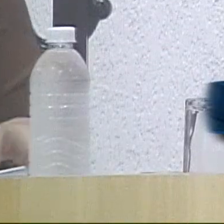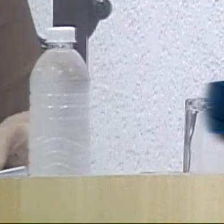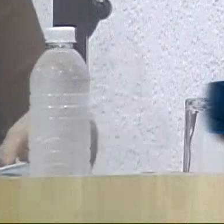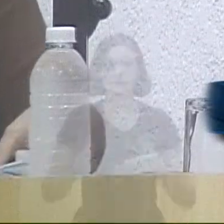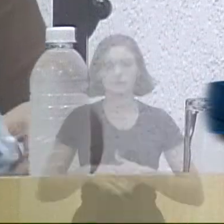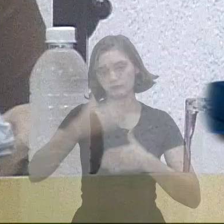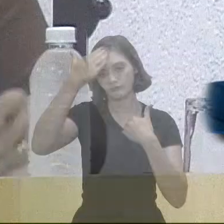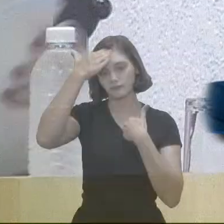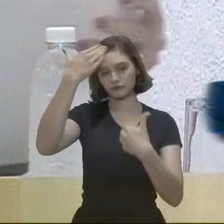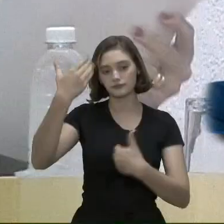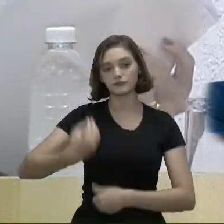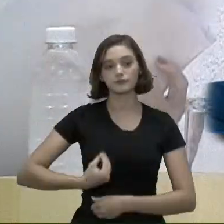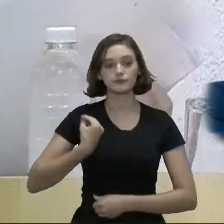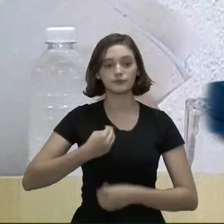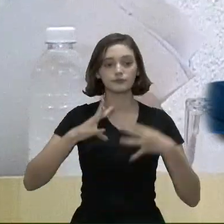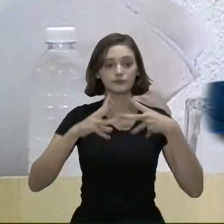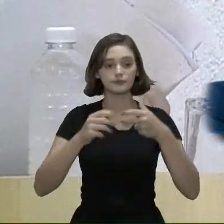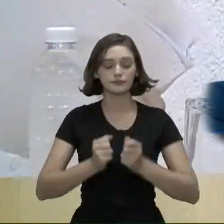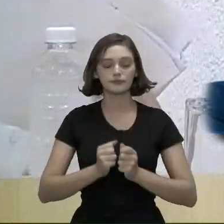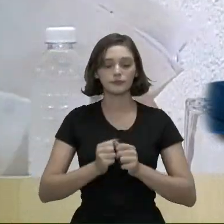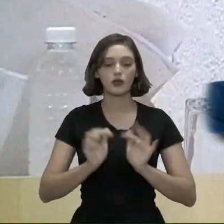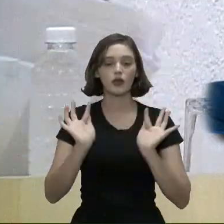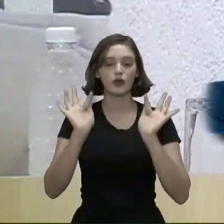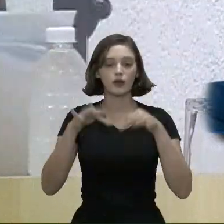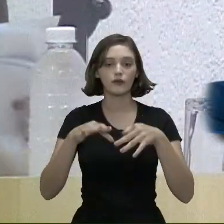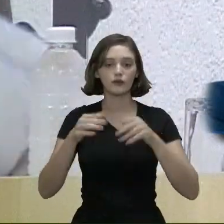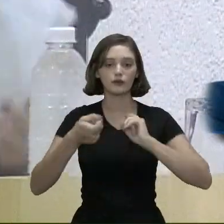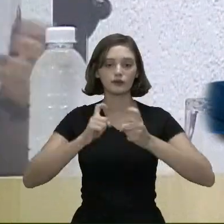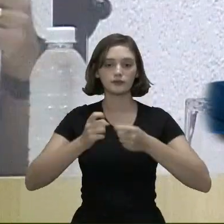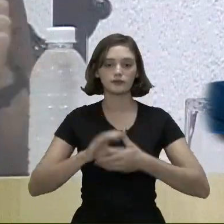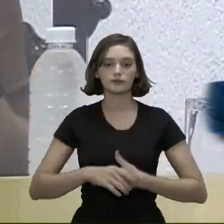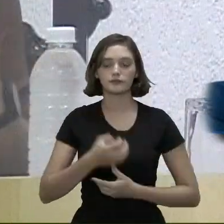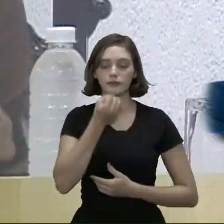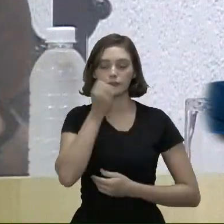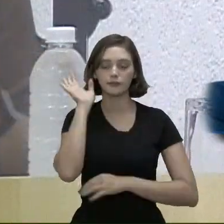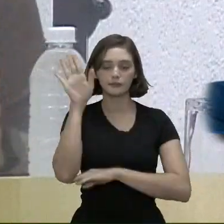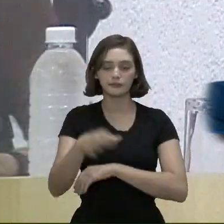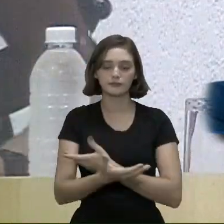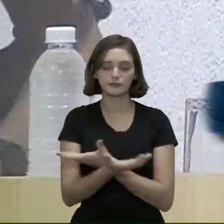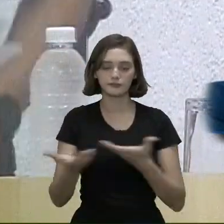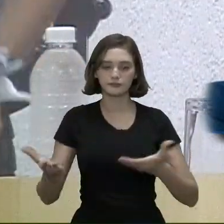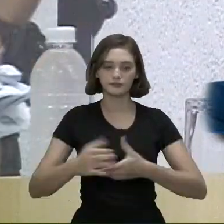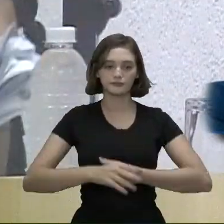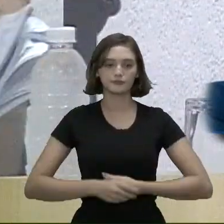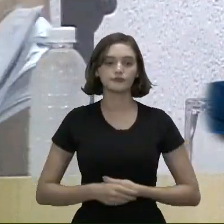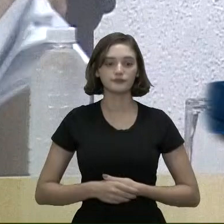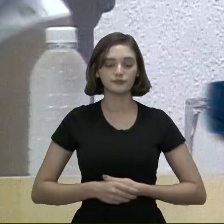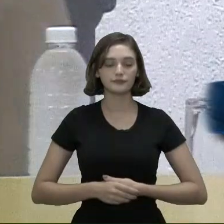agradeço a presença de todos e declaro encerrada a presente sessão. Boa tarde a todos.